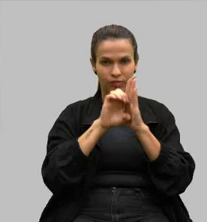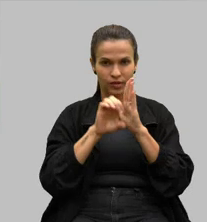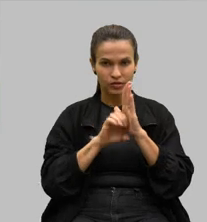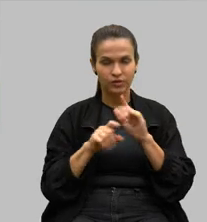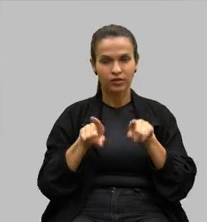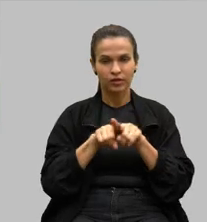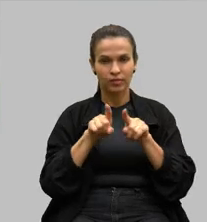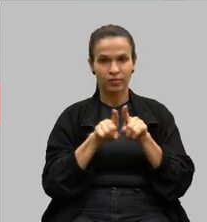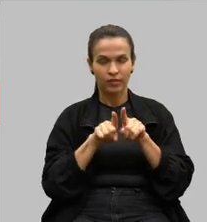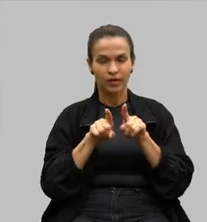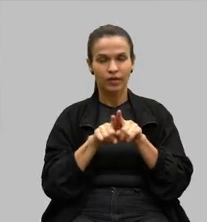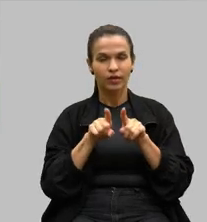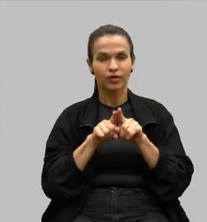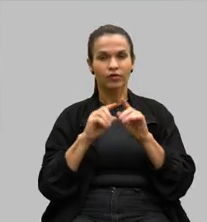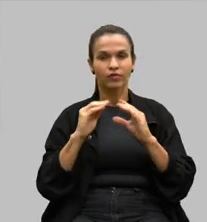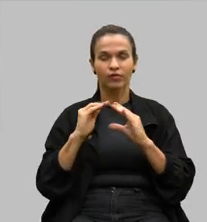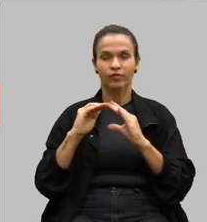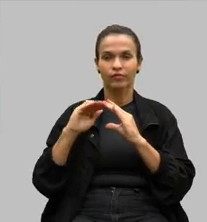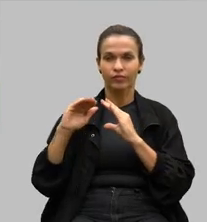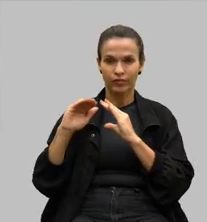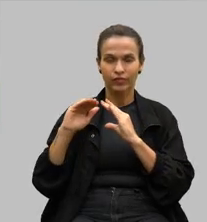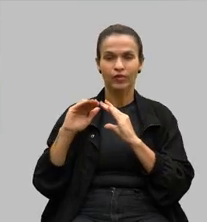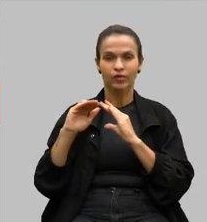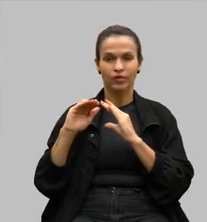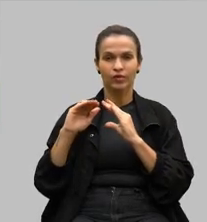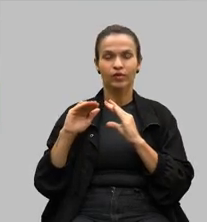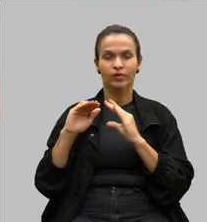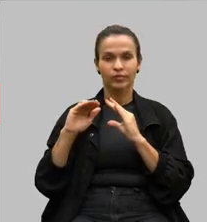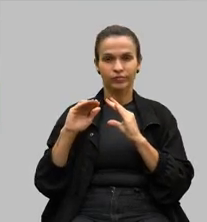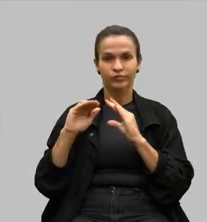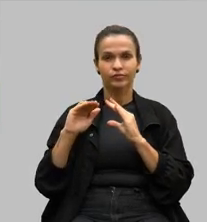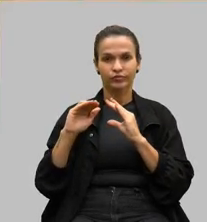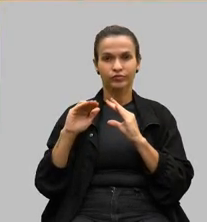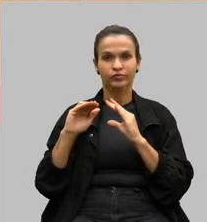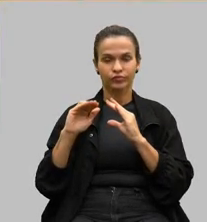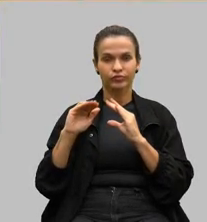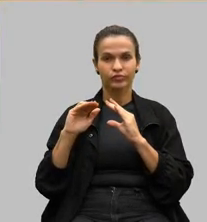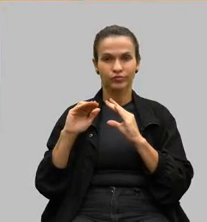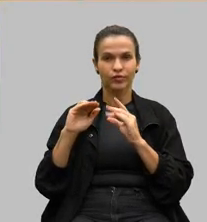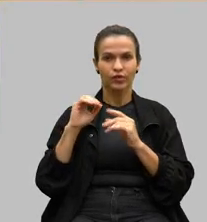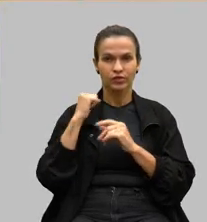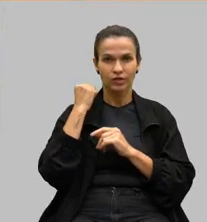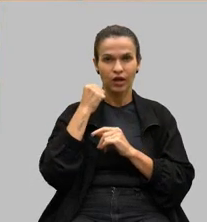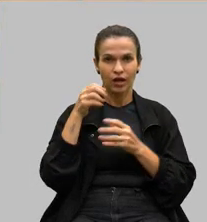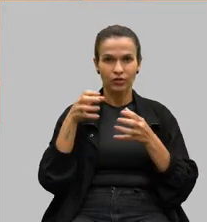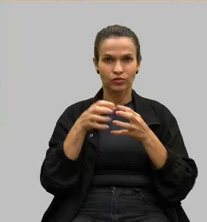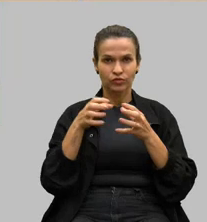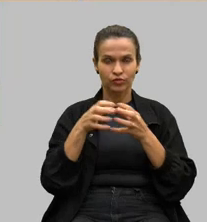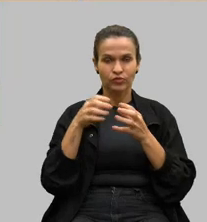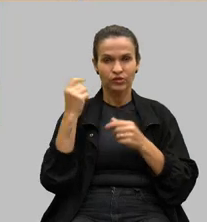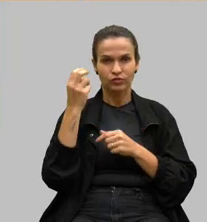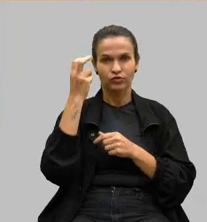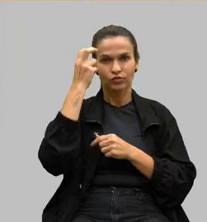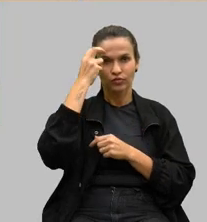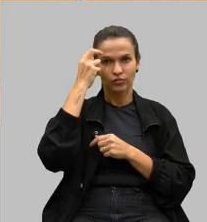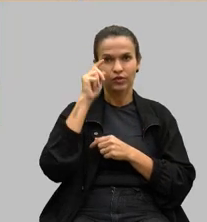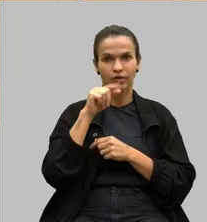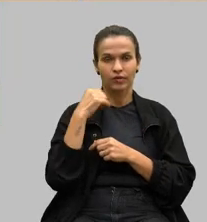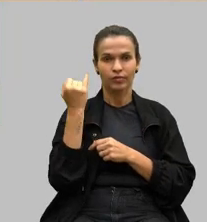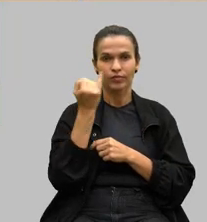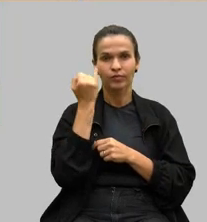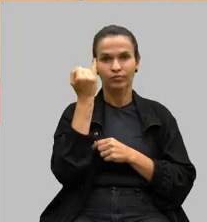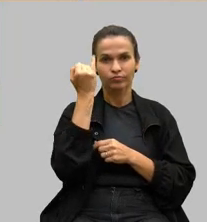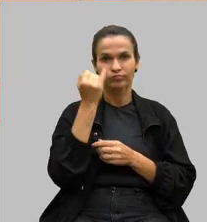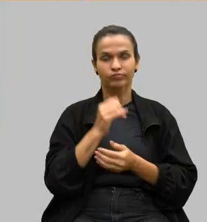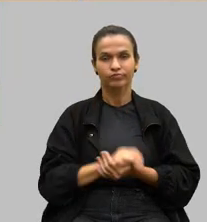também para eh o nosso o nosso cenarab também aqui da comissão de Cultura muito importante salvou o